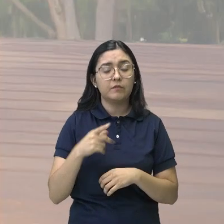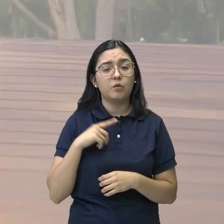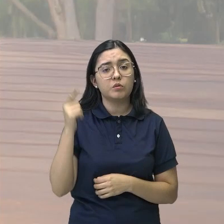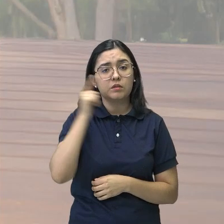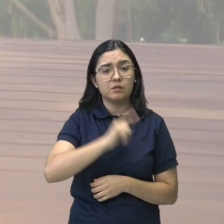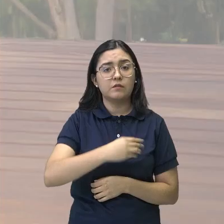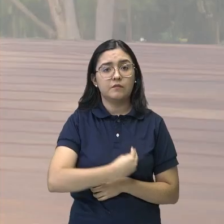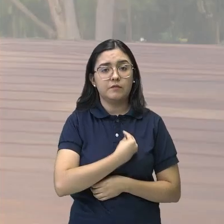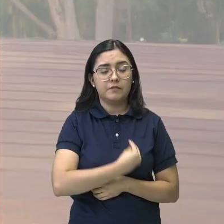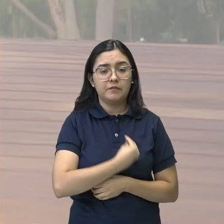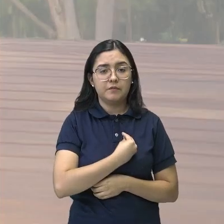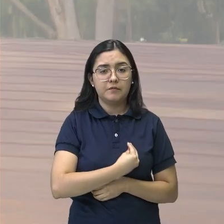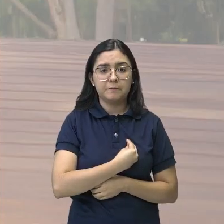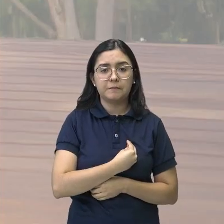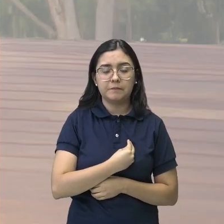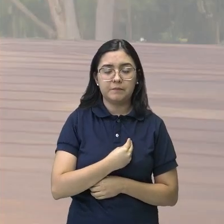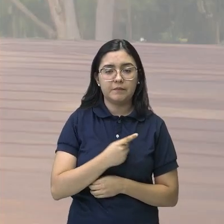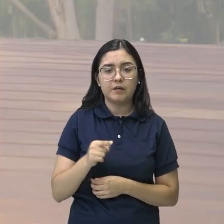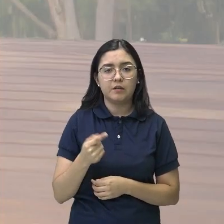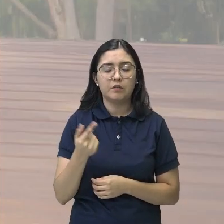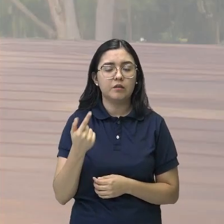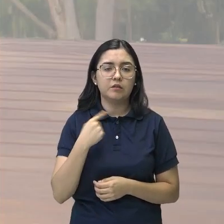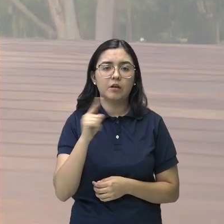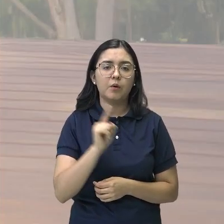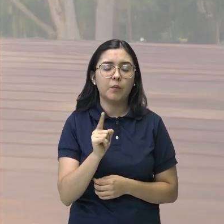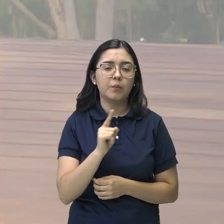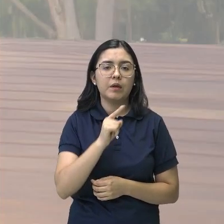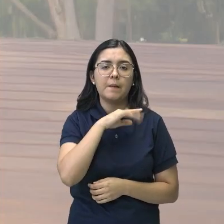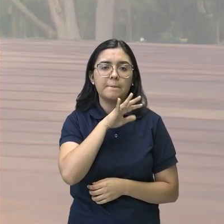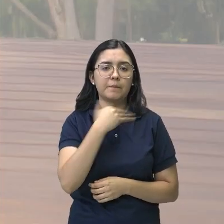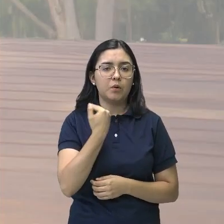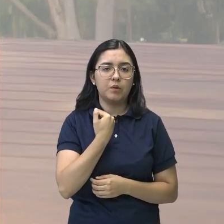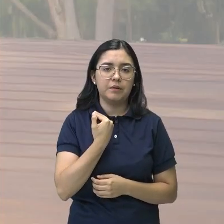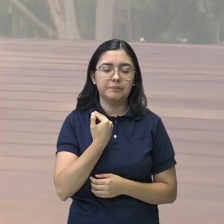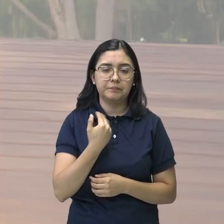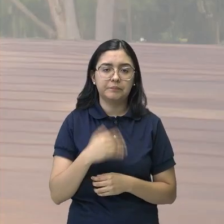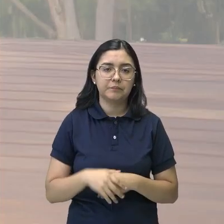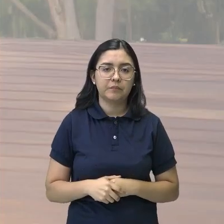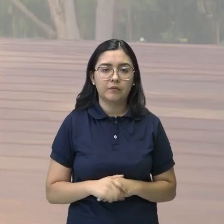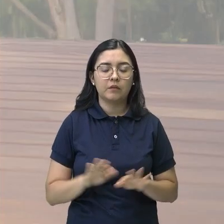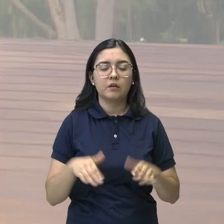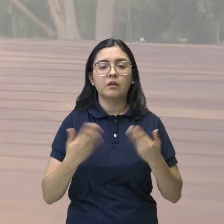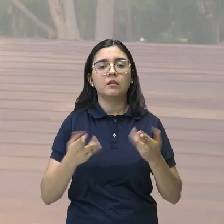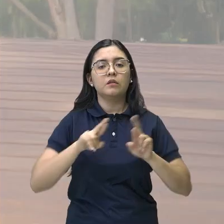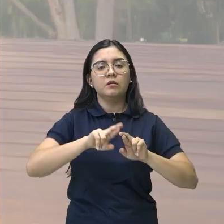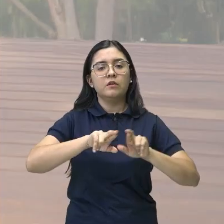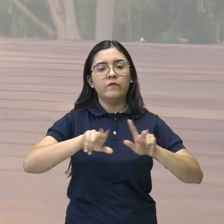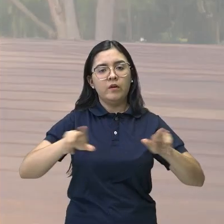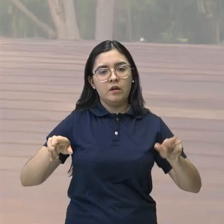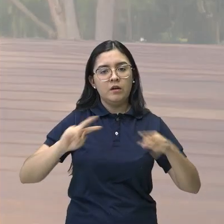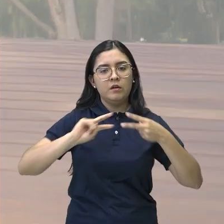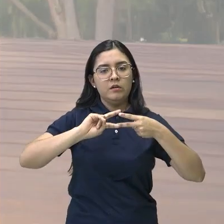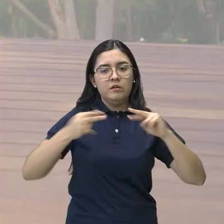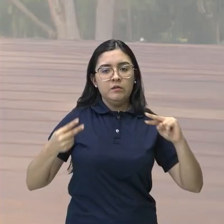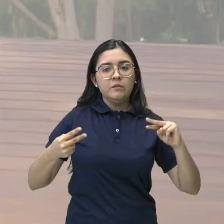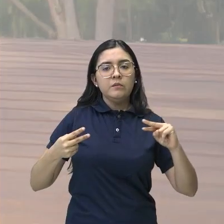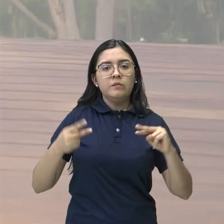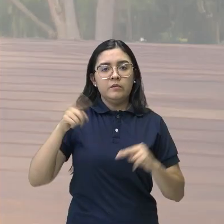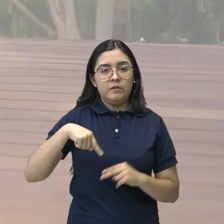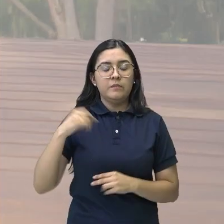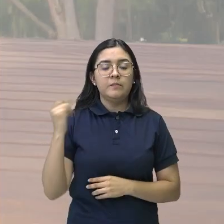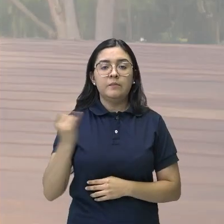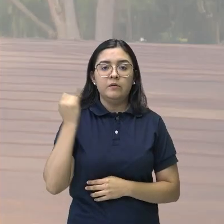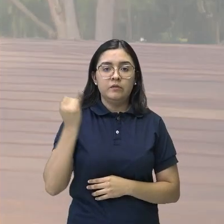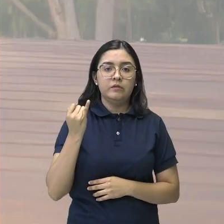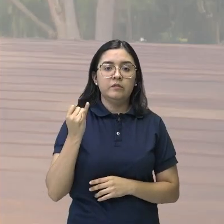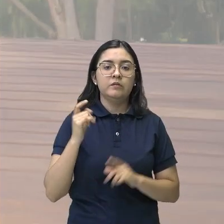sobreviver e aquela espécie não ia morrer, não ia ser extinta, tá certo? Então, essa variabilidade de genes, ela é